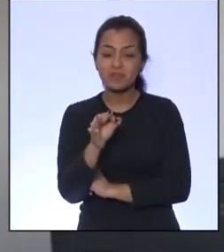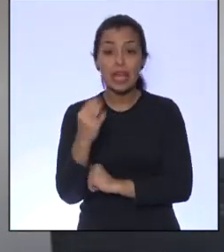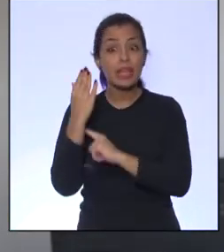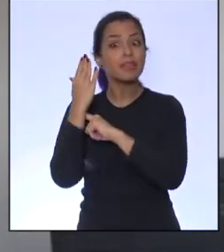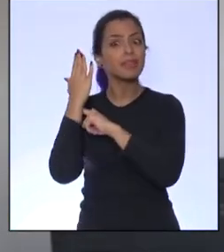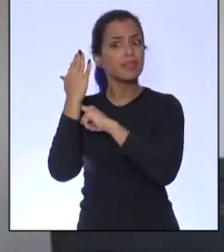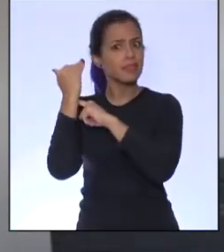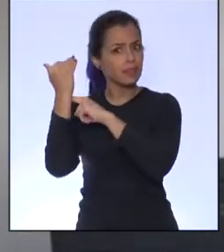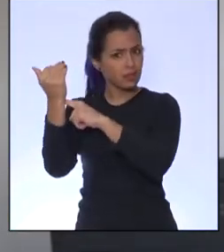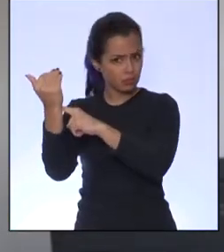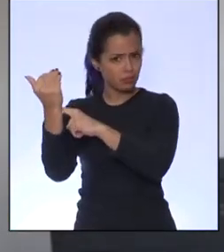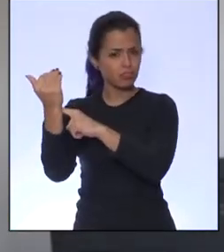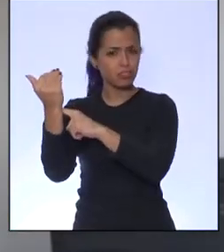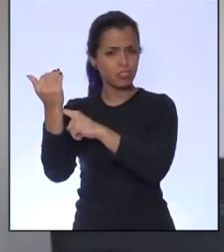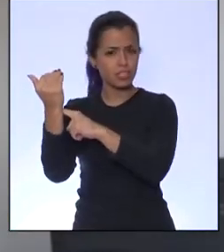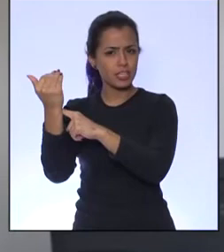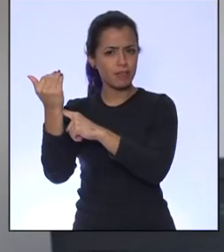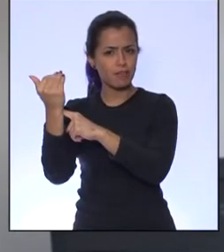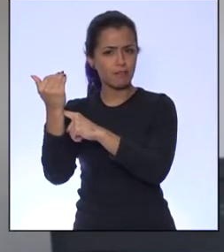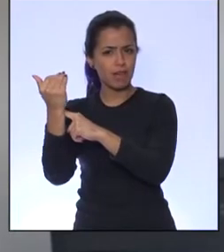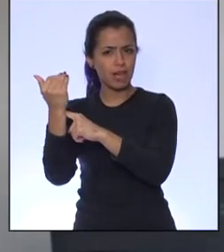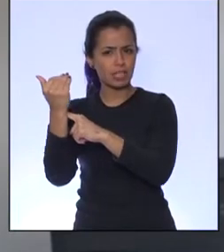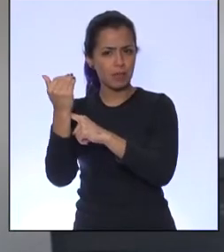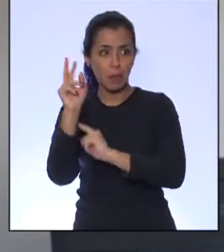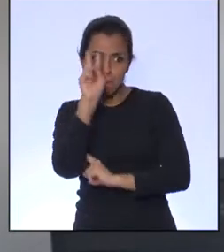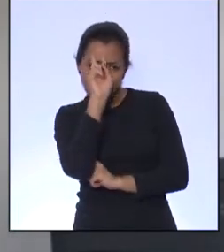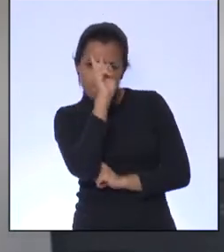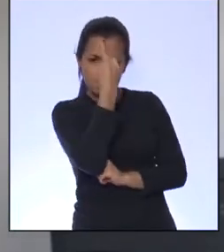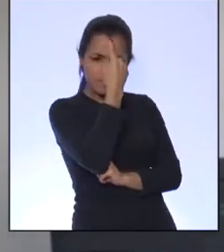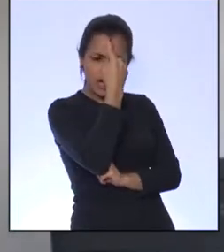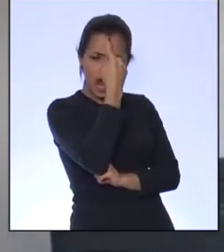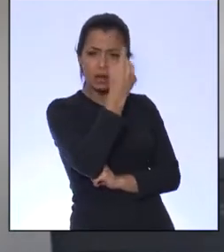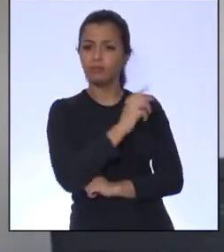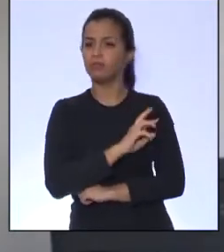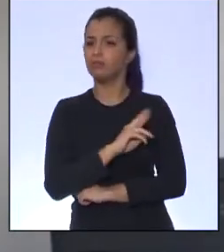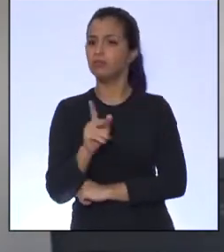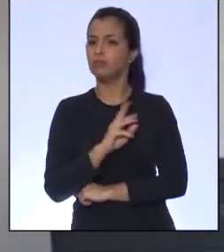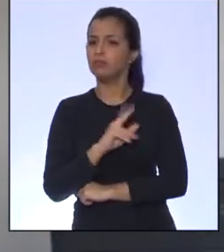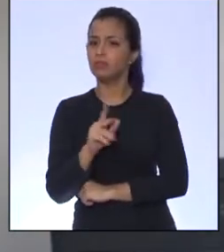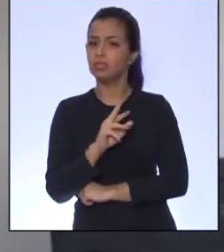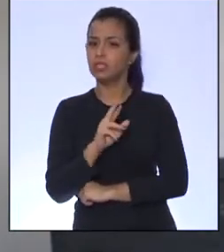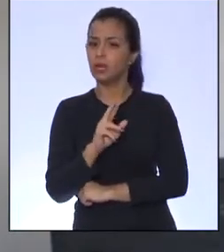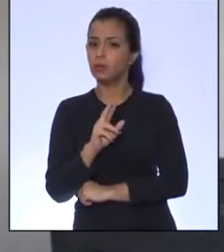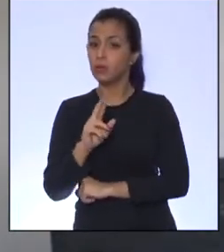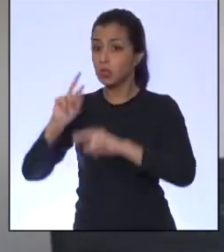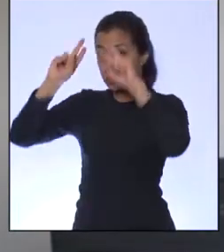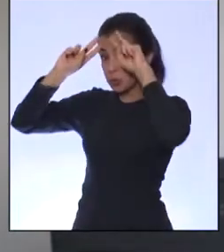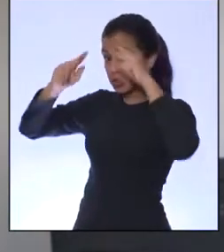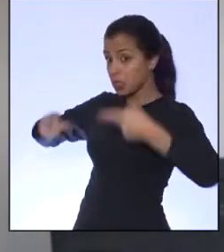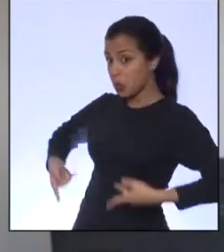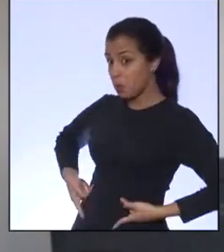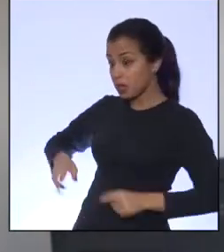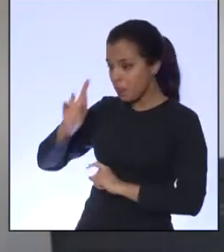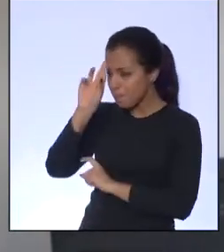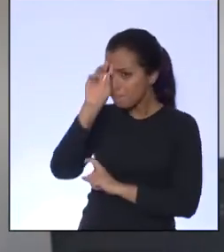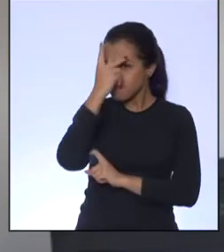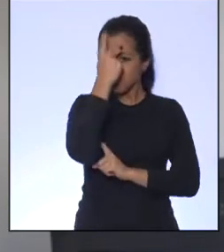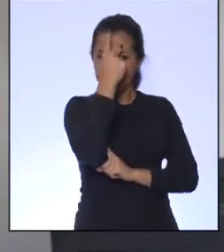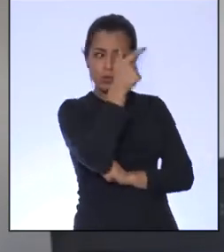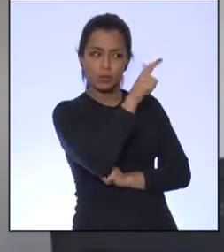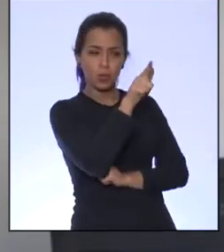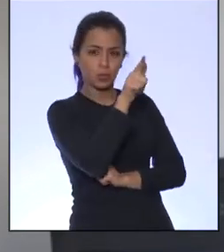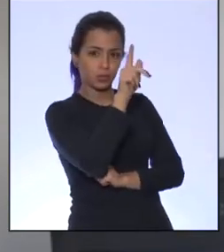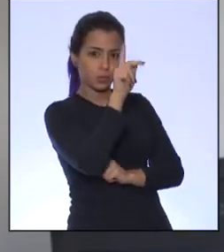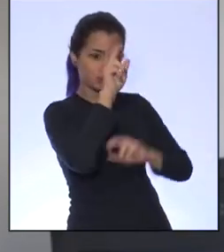tecnologia não transforma a gente, Mozart. O que transforma a gente é gente. A tecnologia nos permite chegar